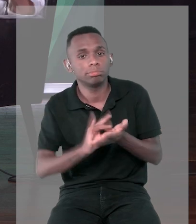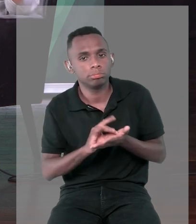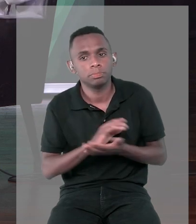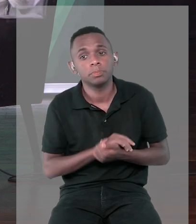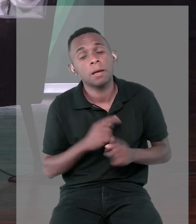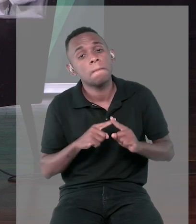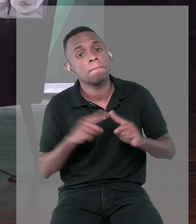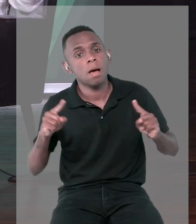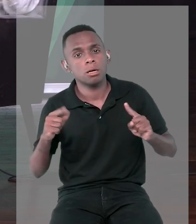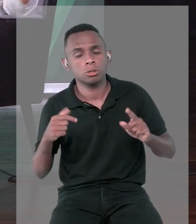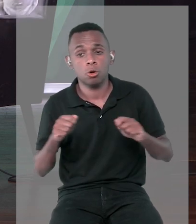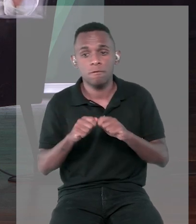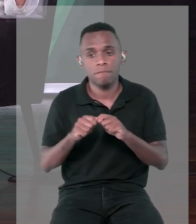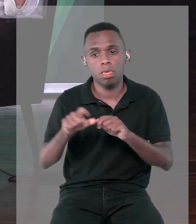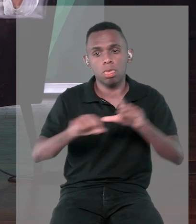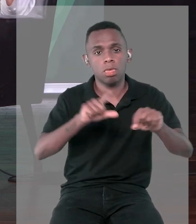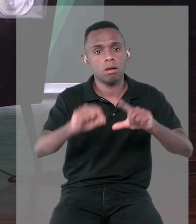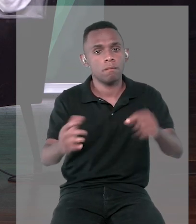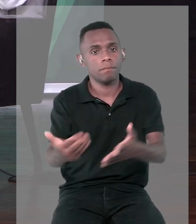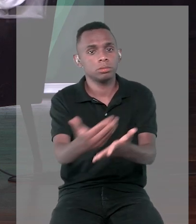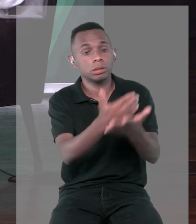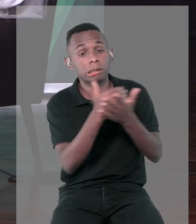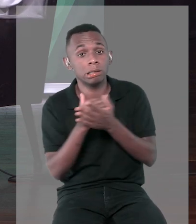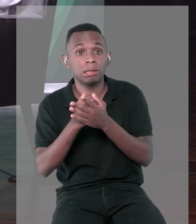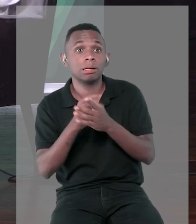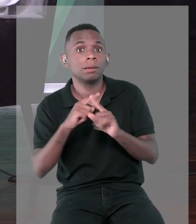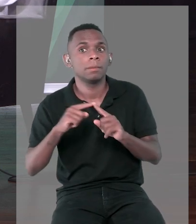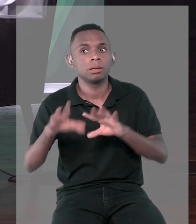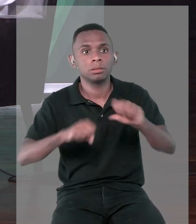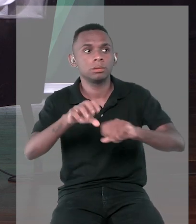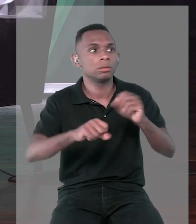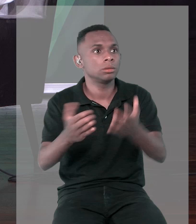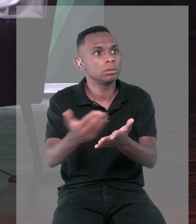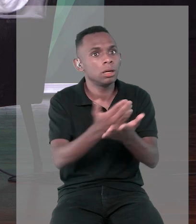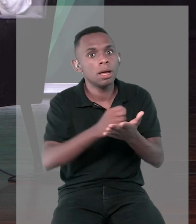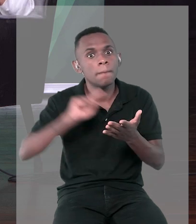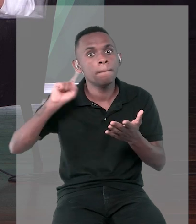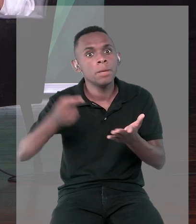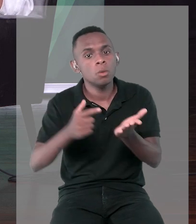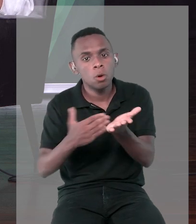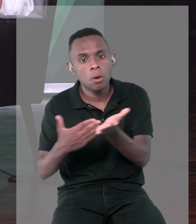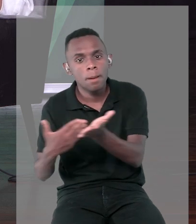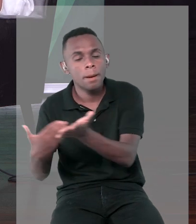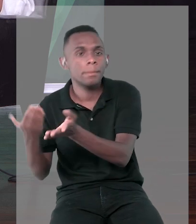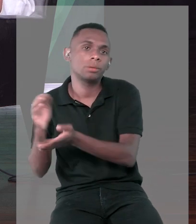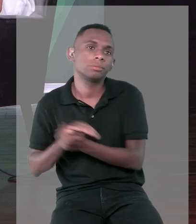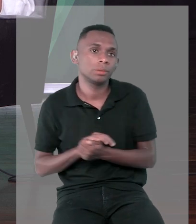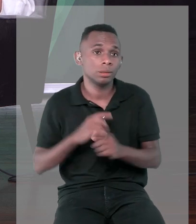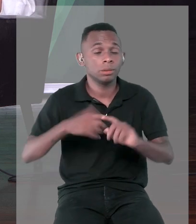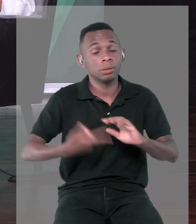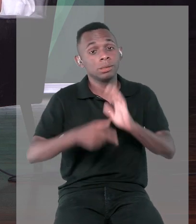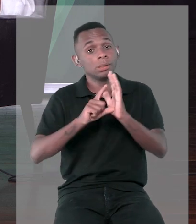assim. Mas daí eu fiz seleção de textos. Só que a seleção deu 1000 páginas. Então, antes de levar